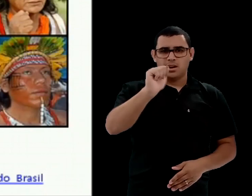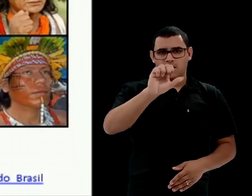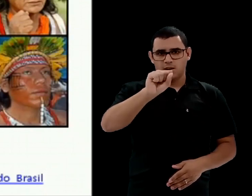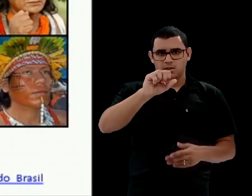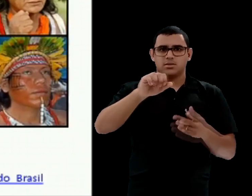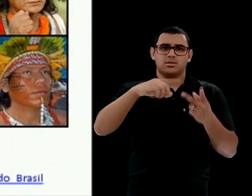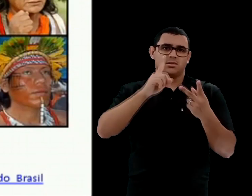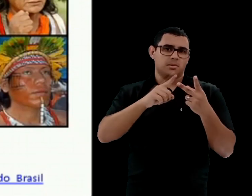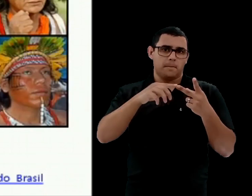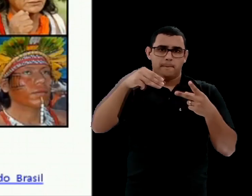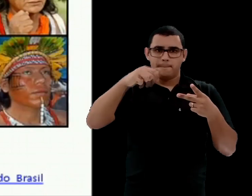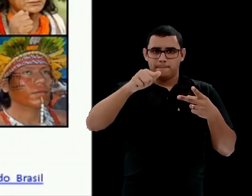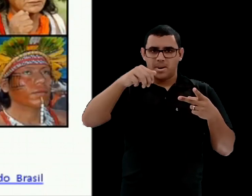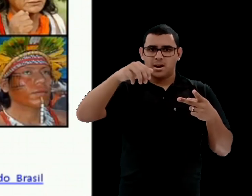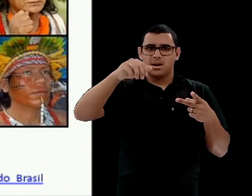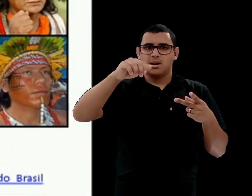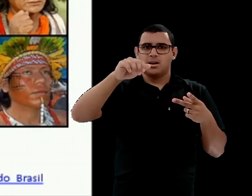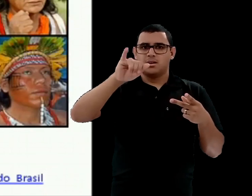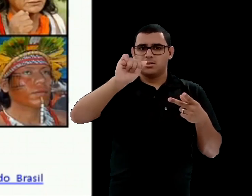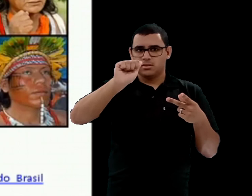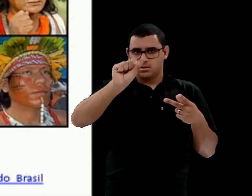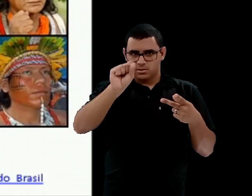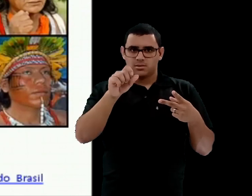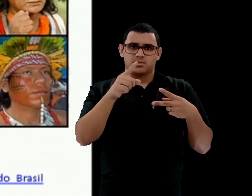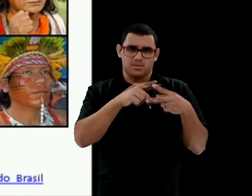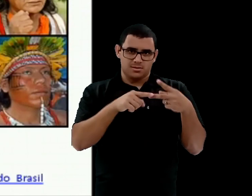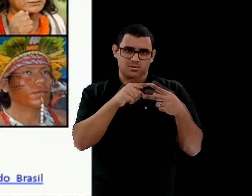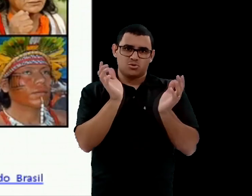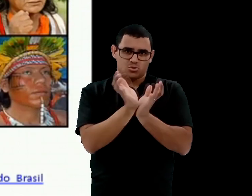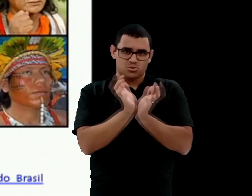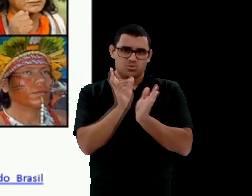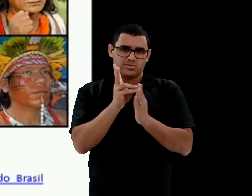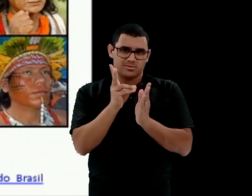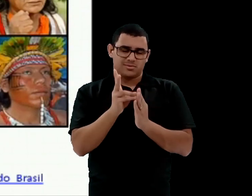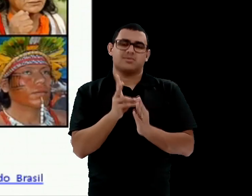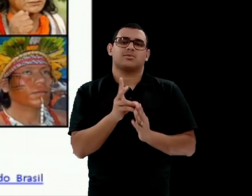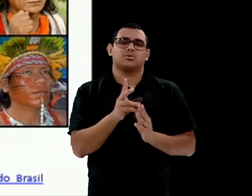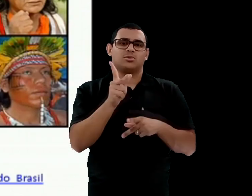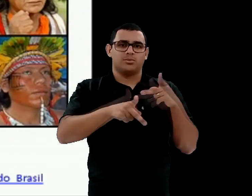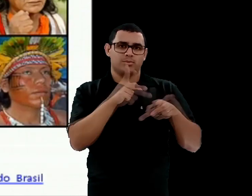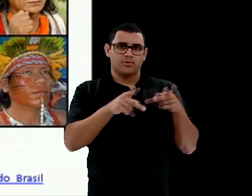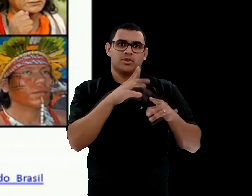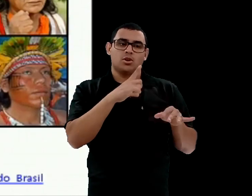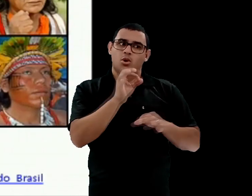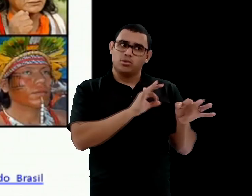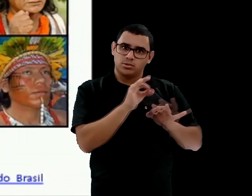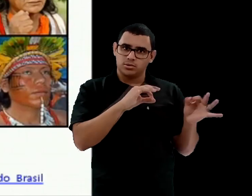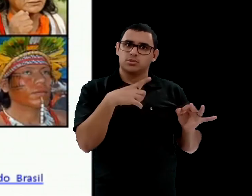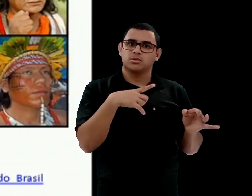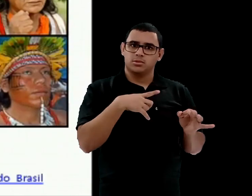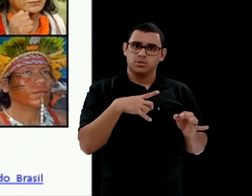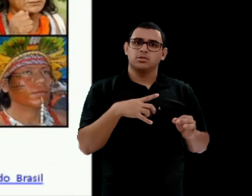lá da América do Sul, onde hoje é Peru, aquela região. Quem ajuda esses espanhóis a derrotar esses povos, que eram